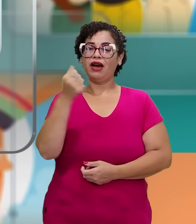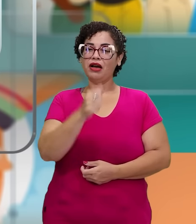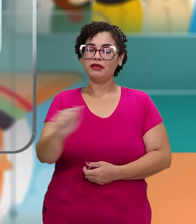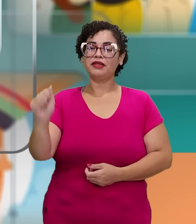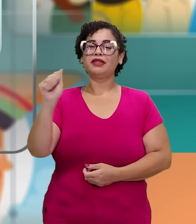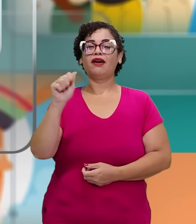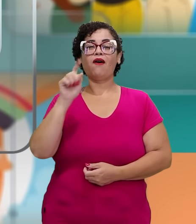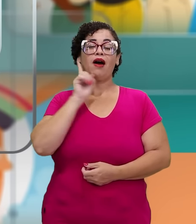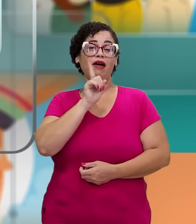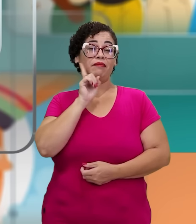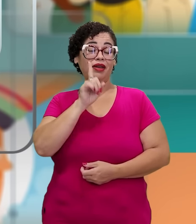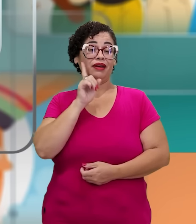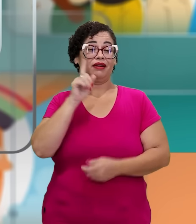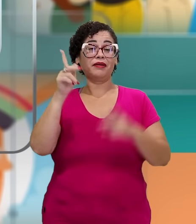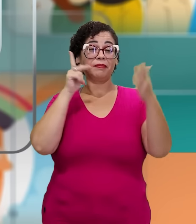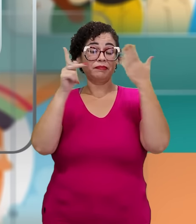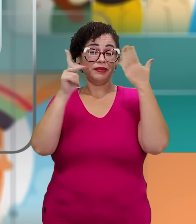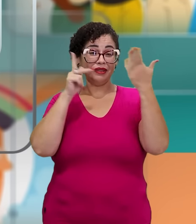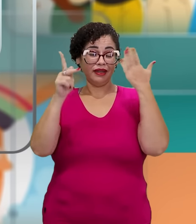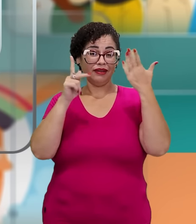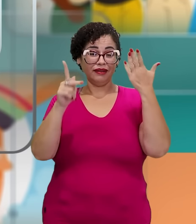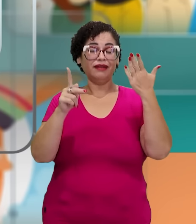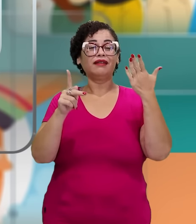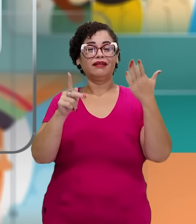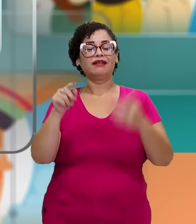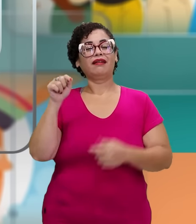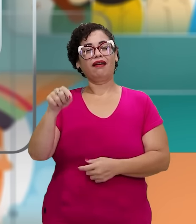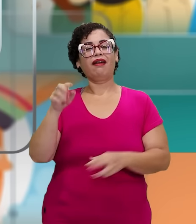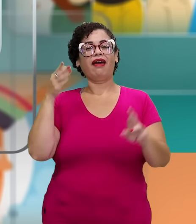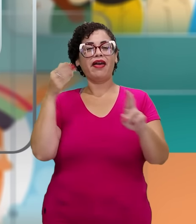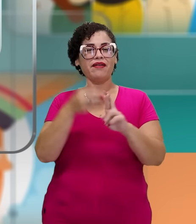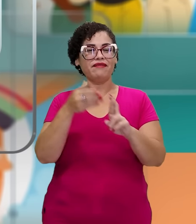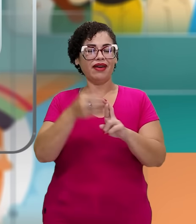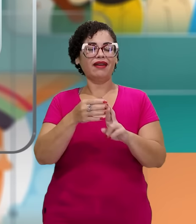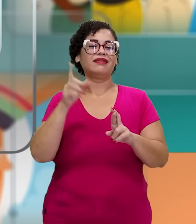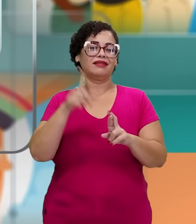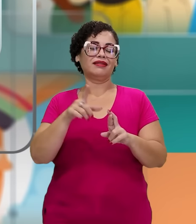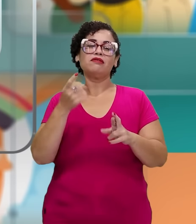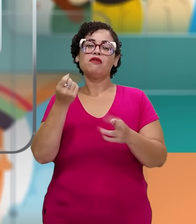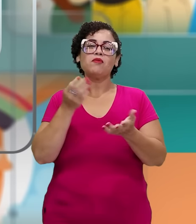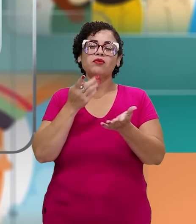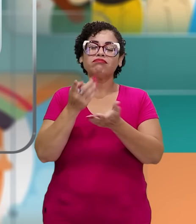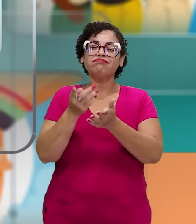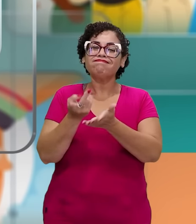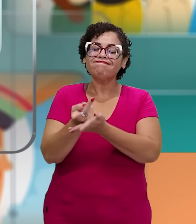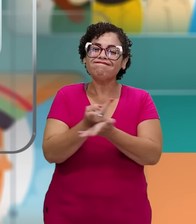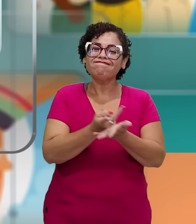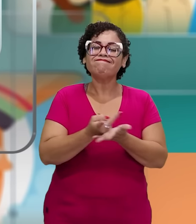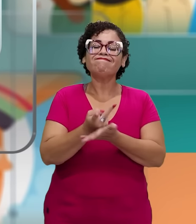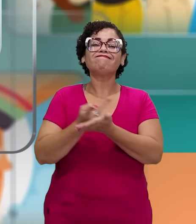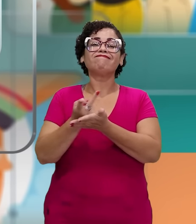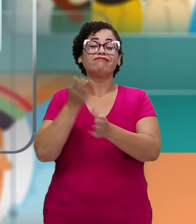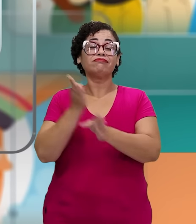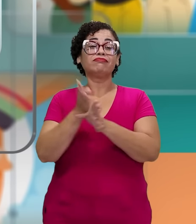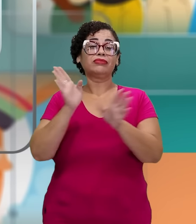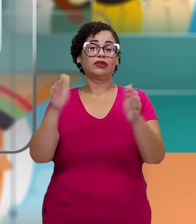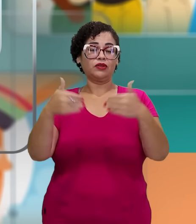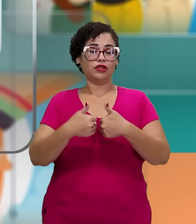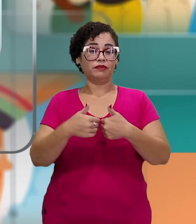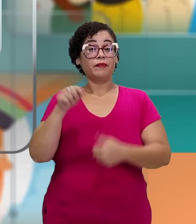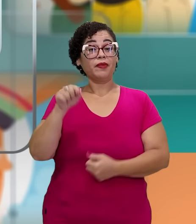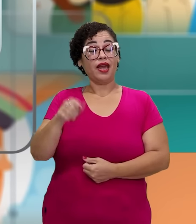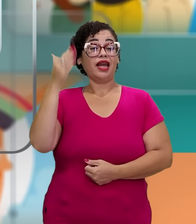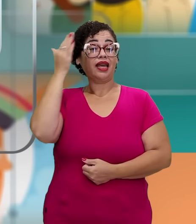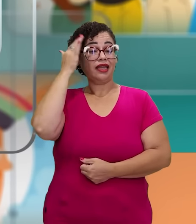americana de psiquiatria apa é uma referência para o diagnóstico de autismo no entanto o entendimento dessa